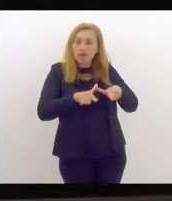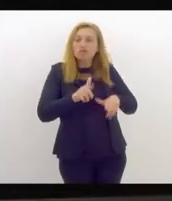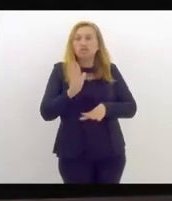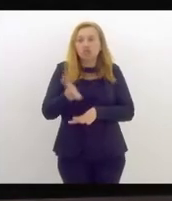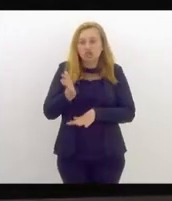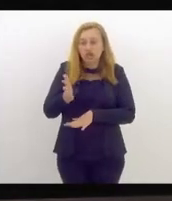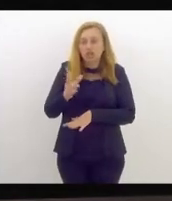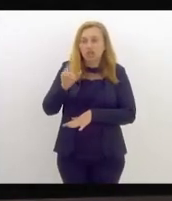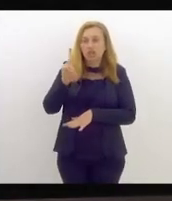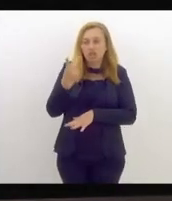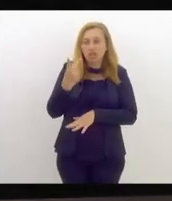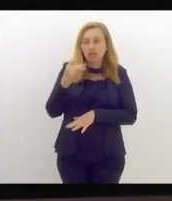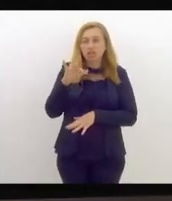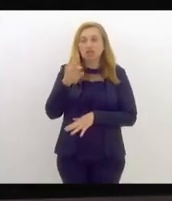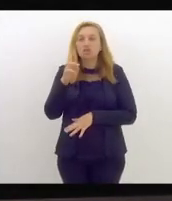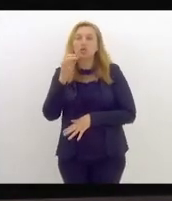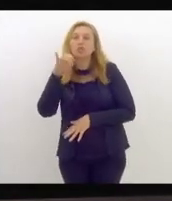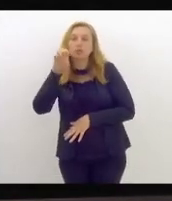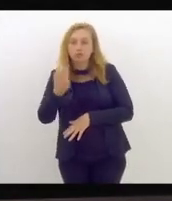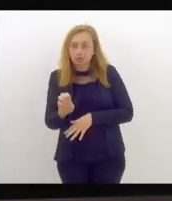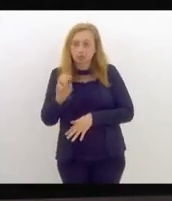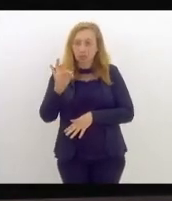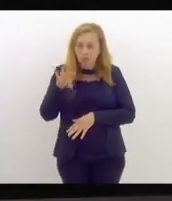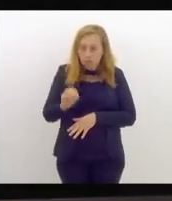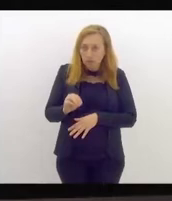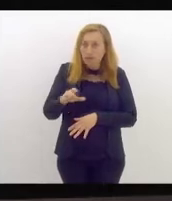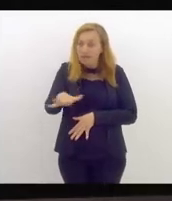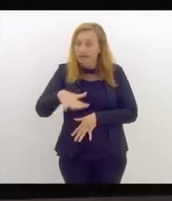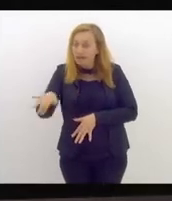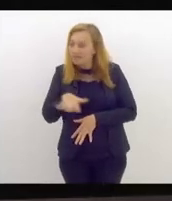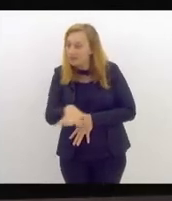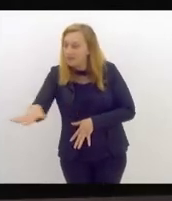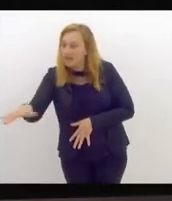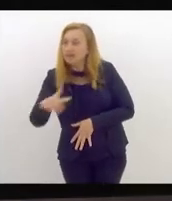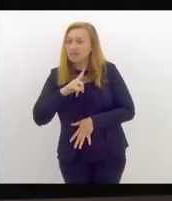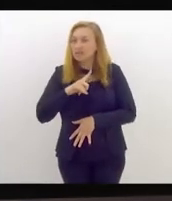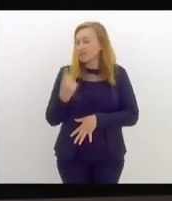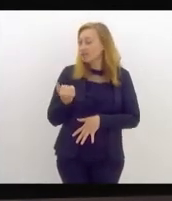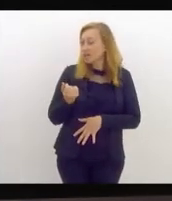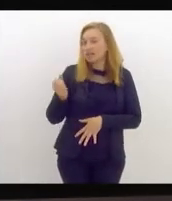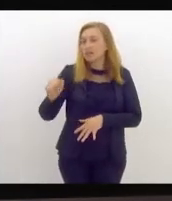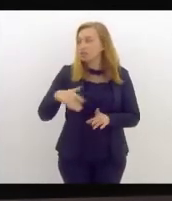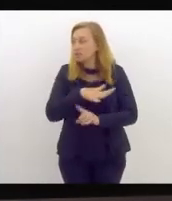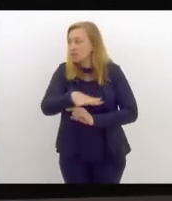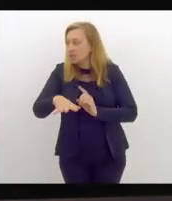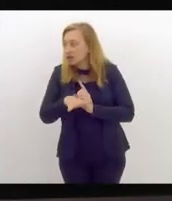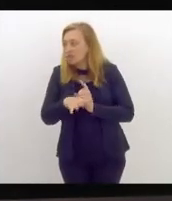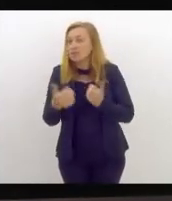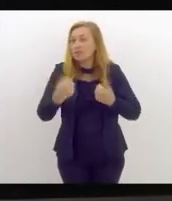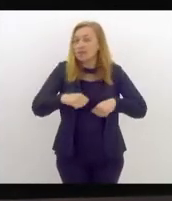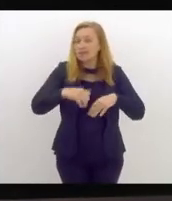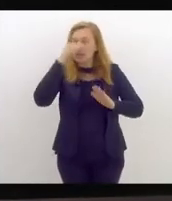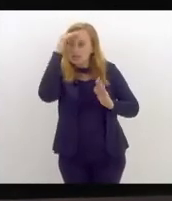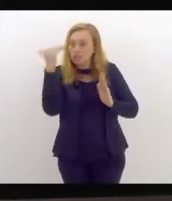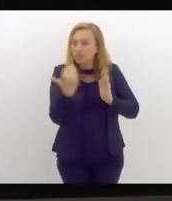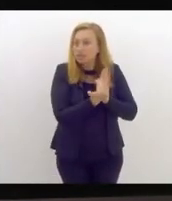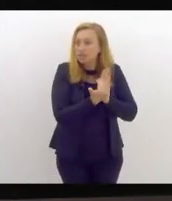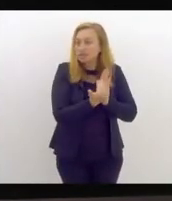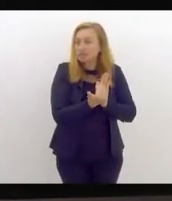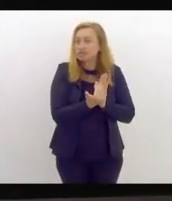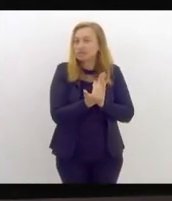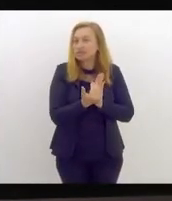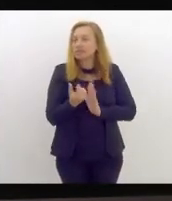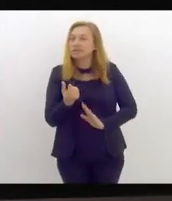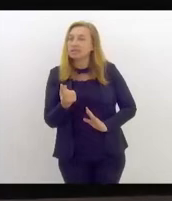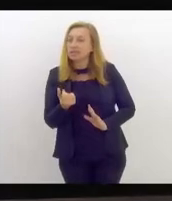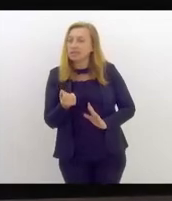colocando hidrômetros em áreas de favela e nós temos a questão da tarifa social que tem que ser cumprida e até